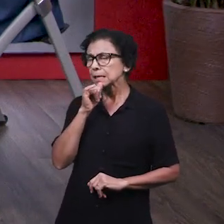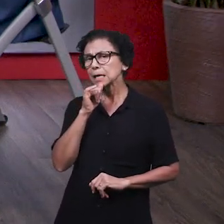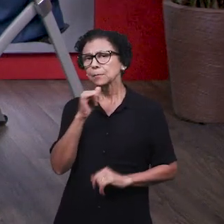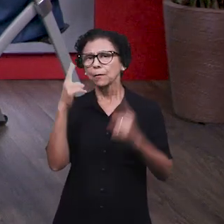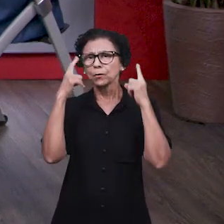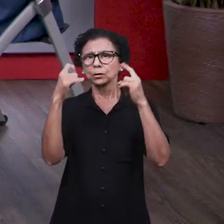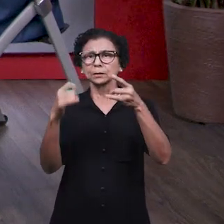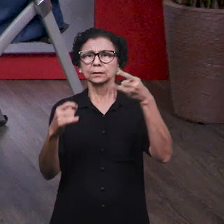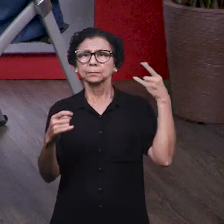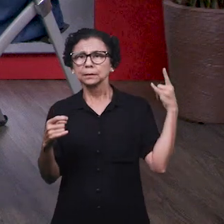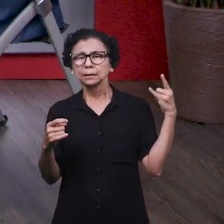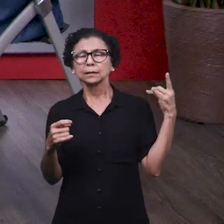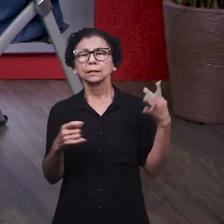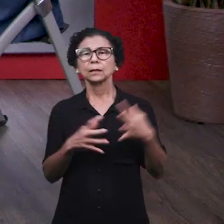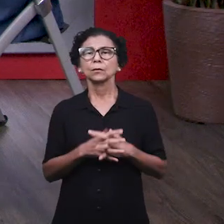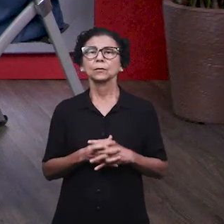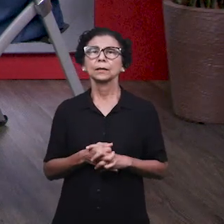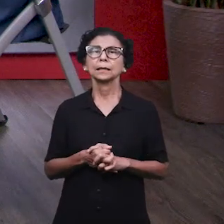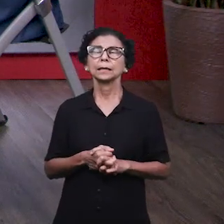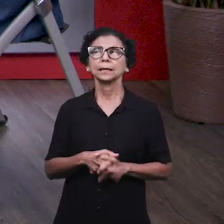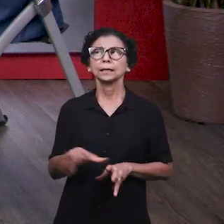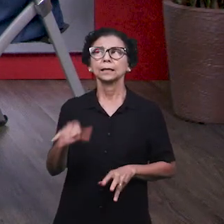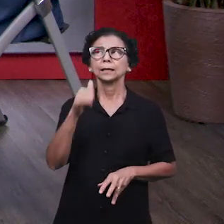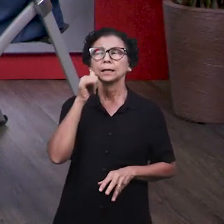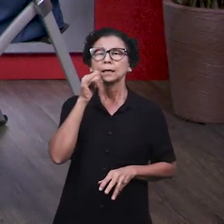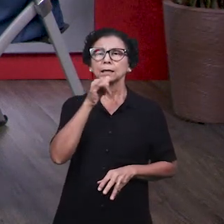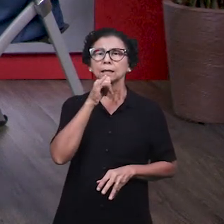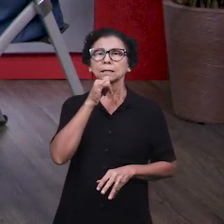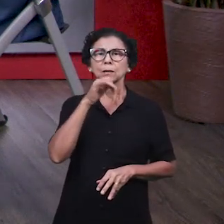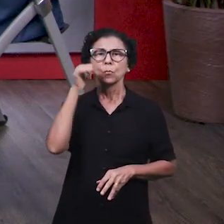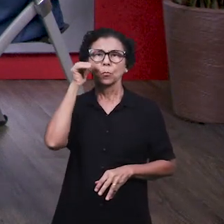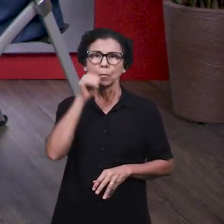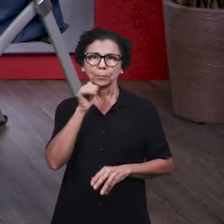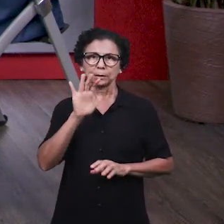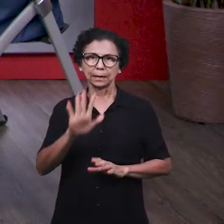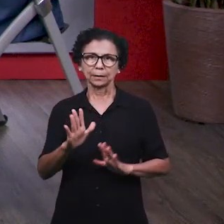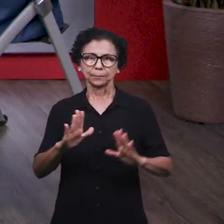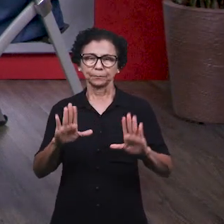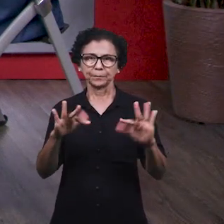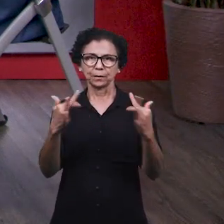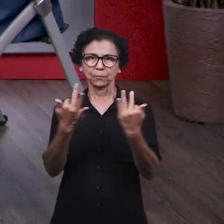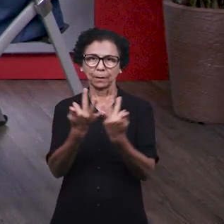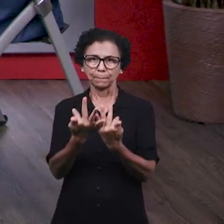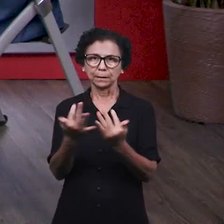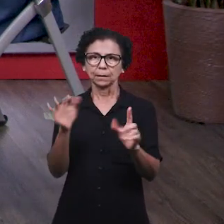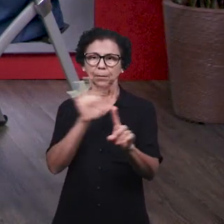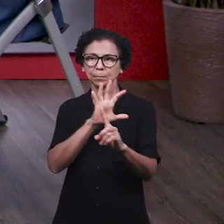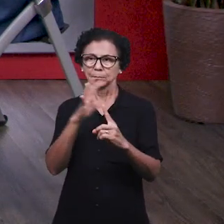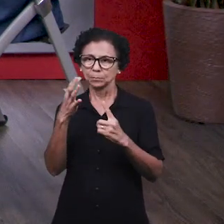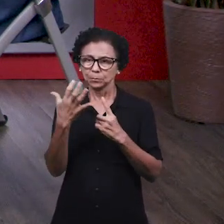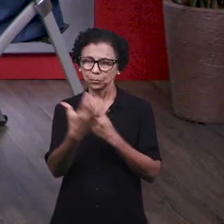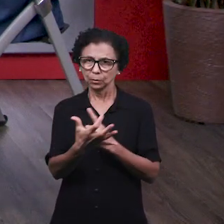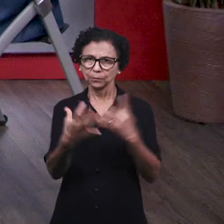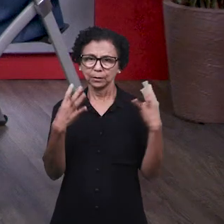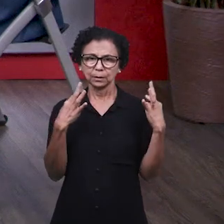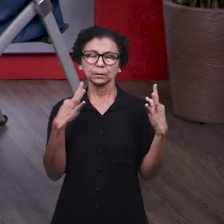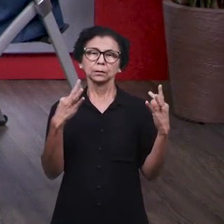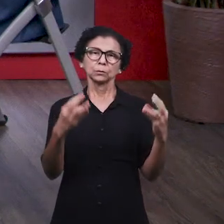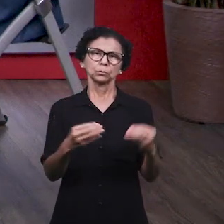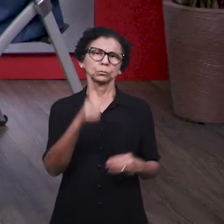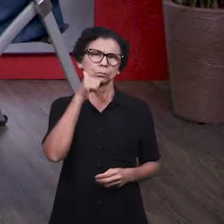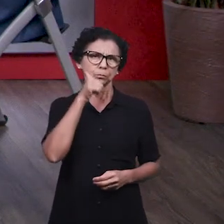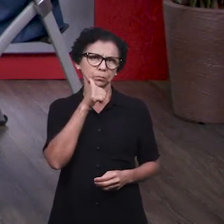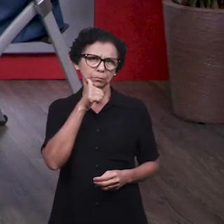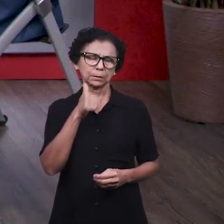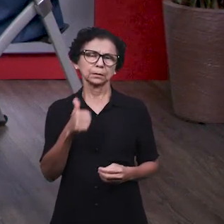patrimonial, inclusive na Serra que eu peguei, uma mulher, ela era provedora da casa. Era uma senhora